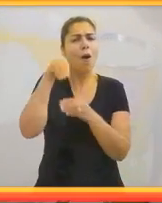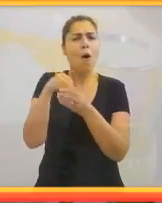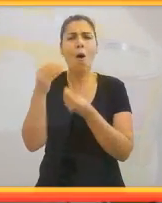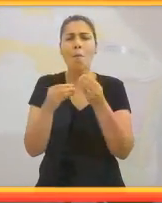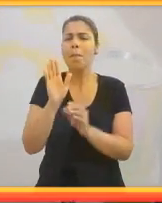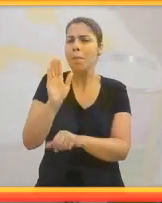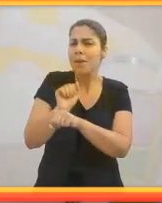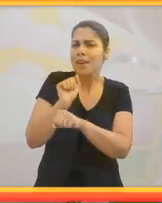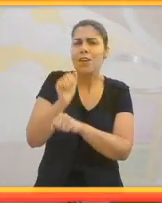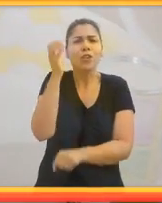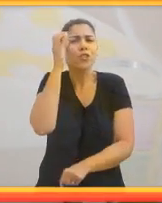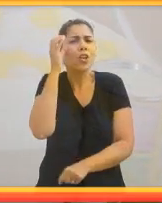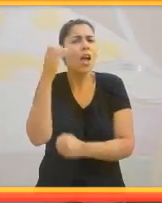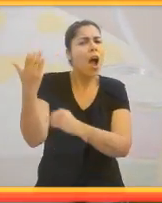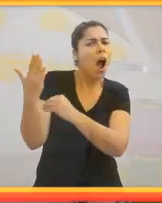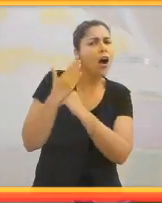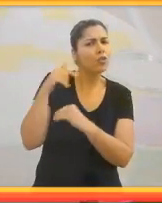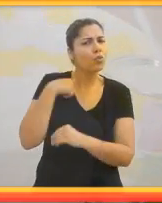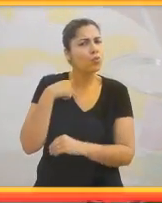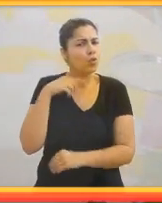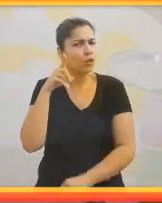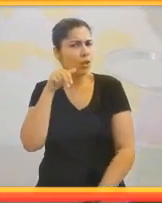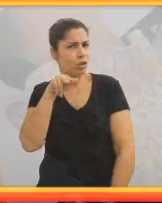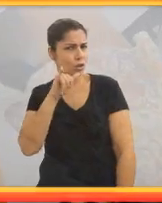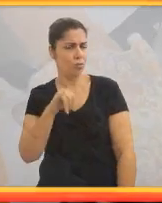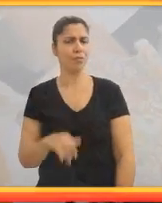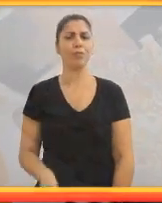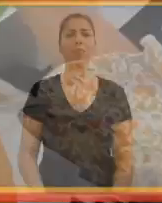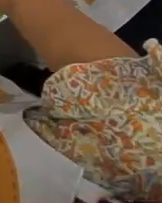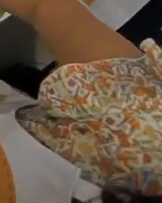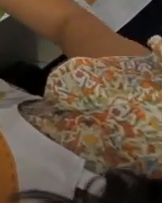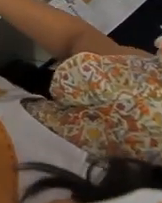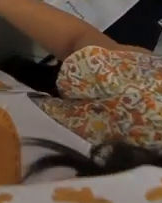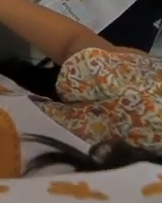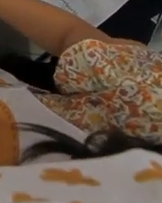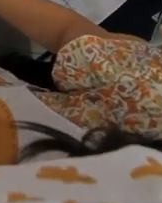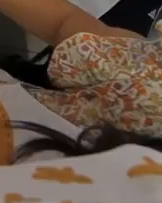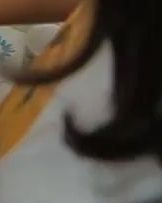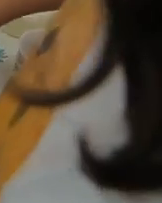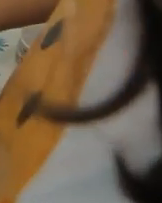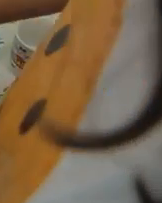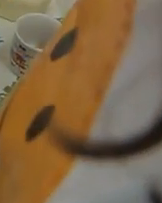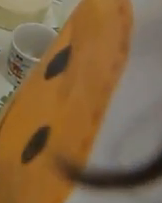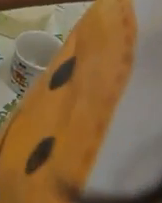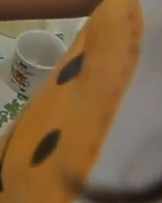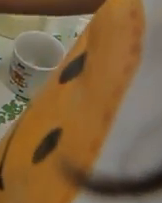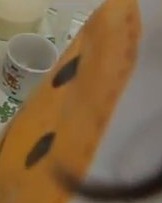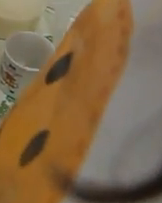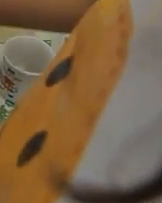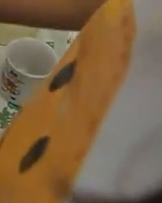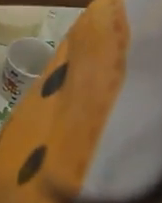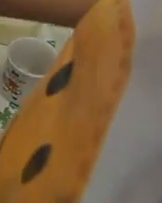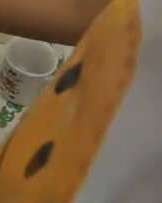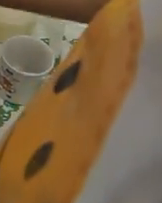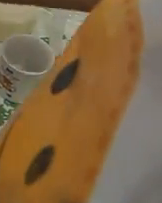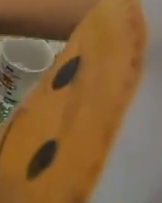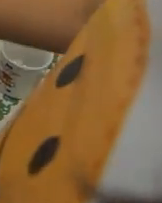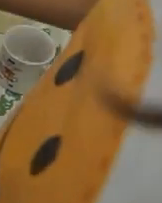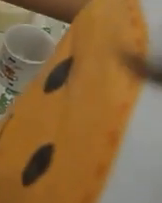uma colher de manteiga na mistura. Peraí, deixa a tia Dani ajudar. Daniela ajuda raspando a sobra da colher. Aluna mistura a massa com a colher.